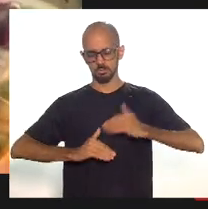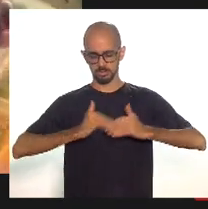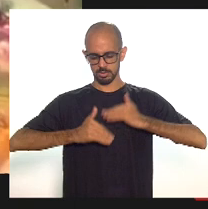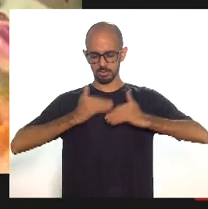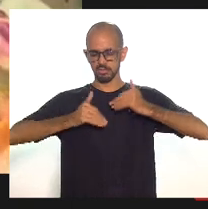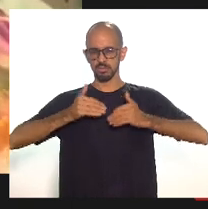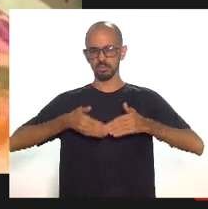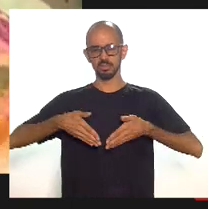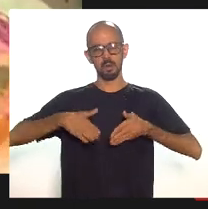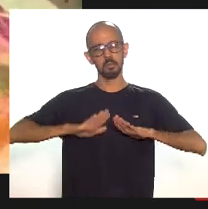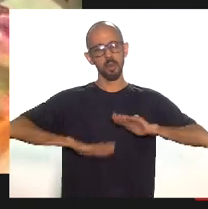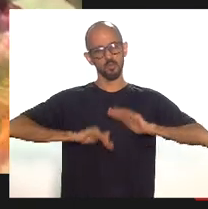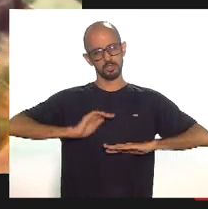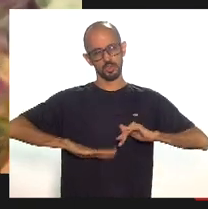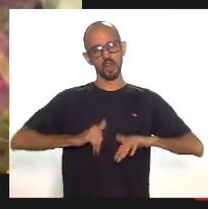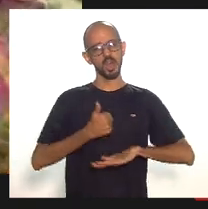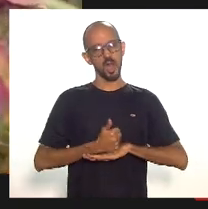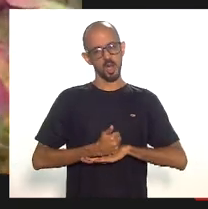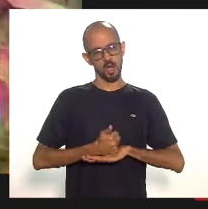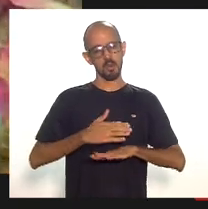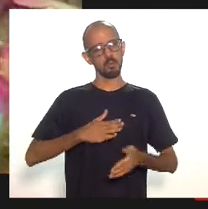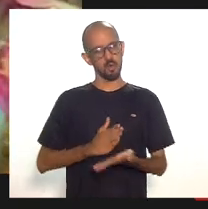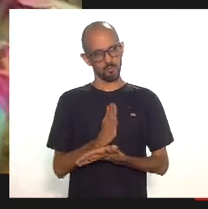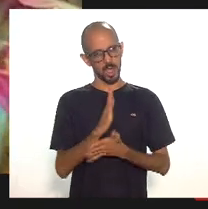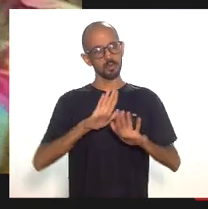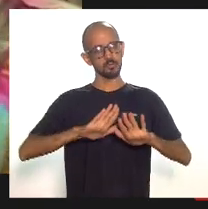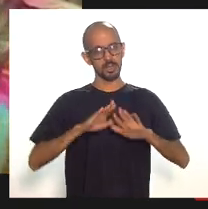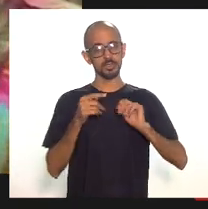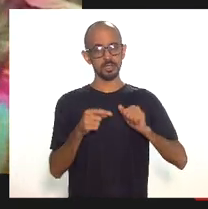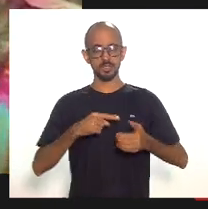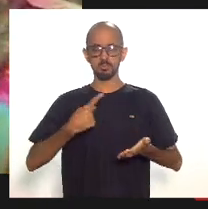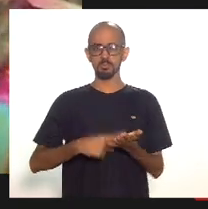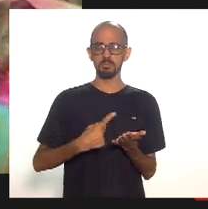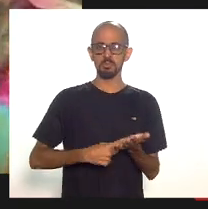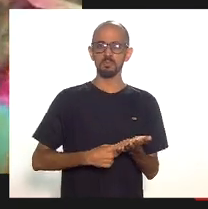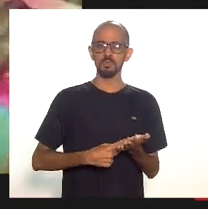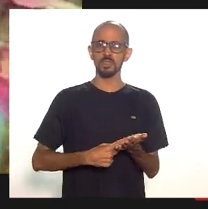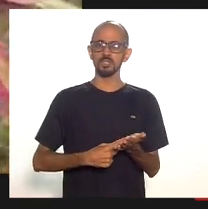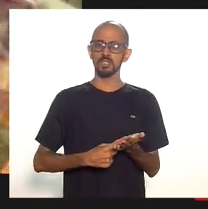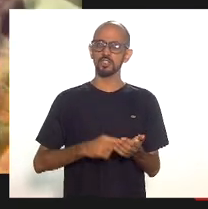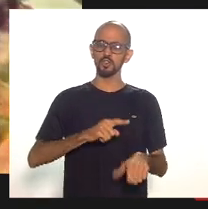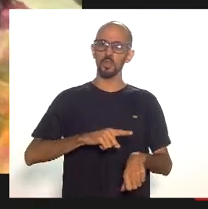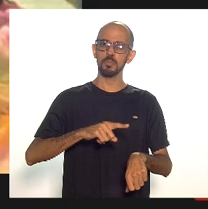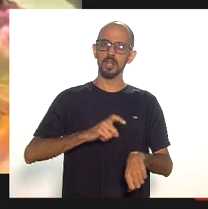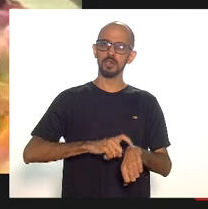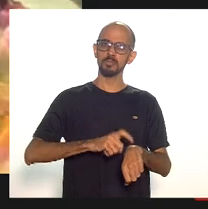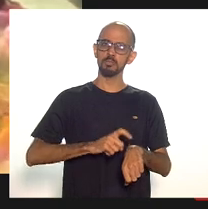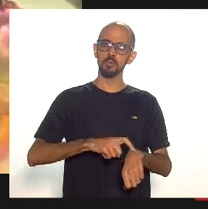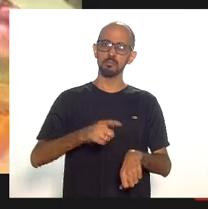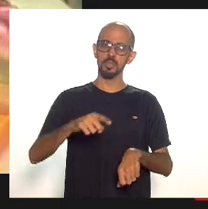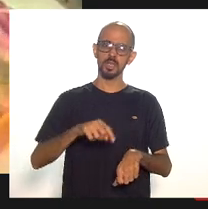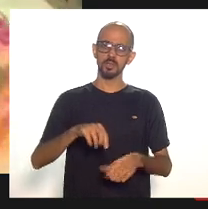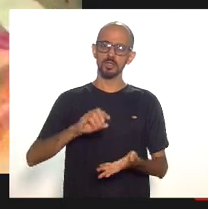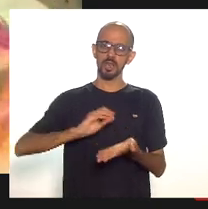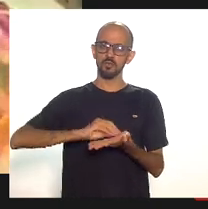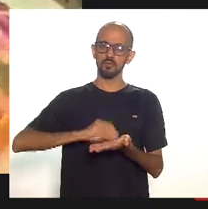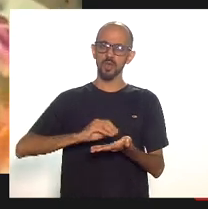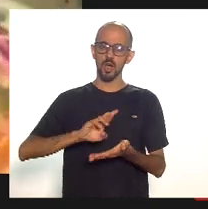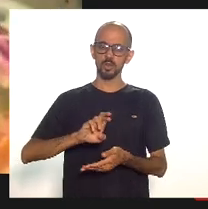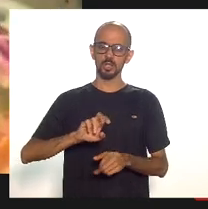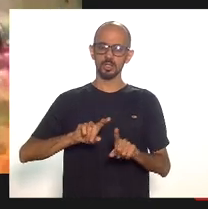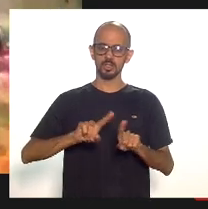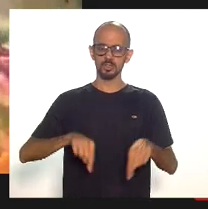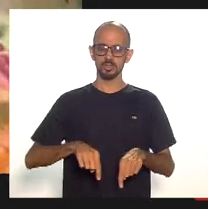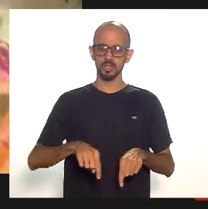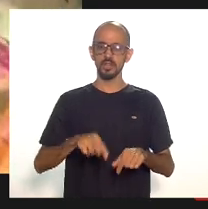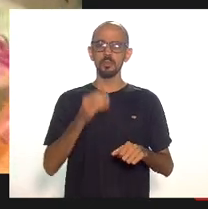aprovados. Se nesse momento, para reforçar esse déficit de RH, se a gente não poderia colocar a RAIS, como